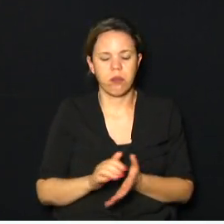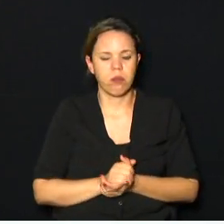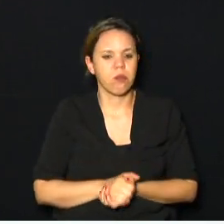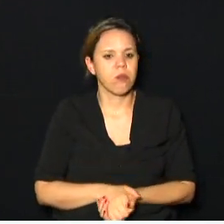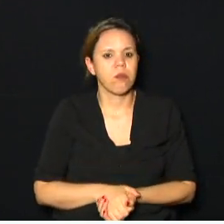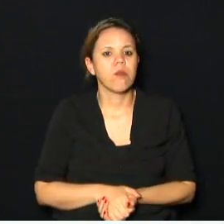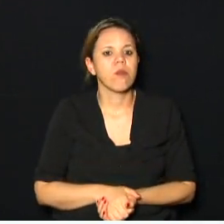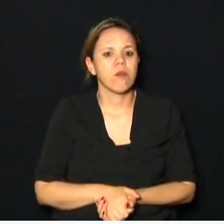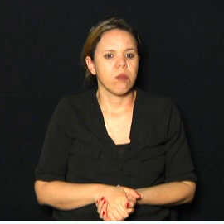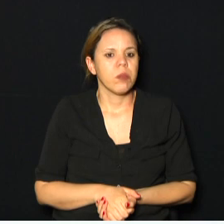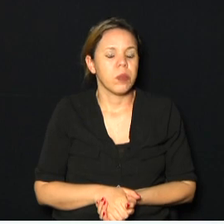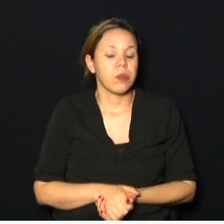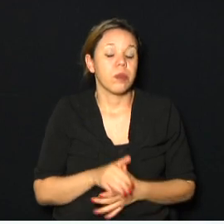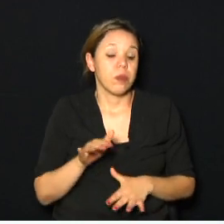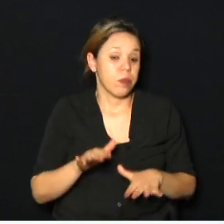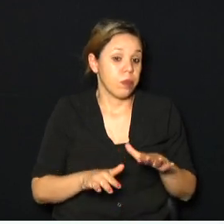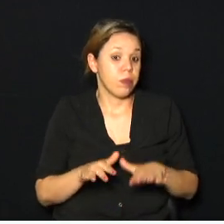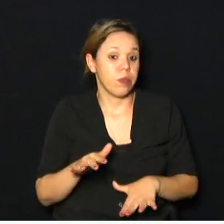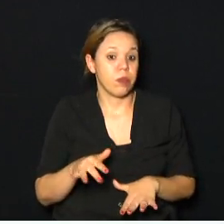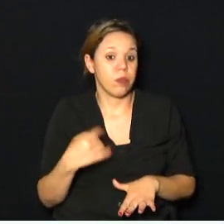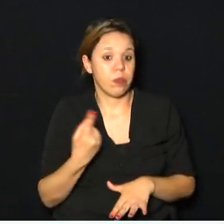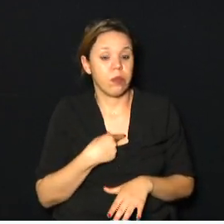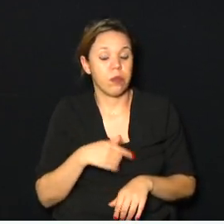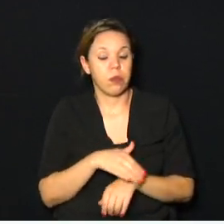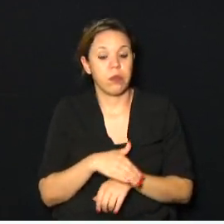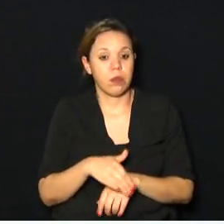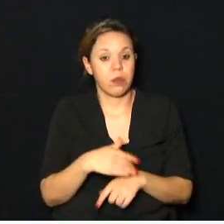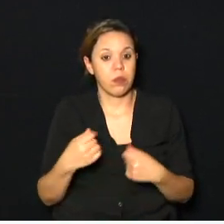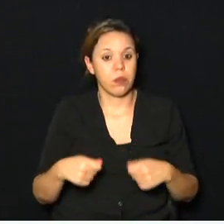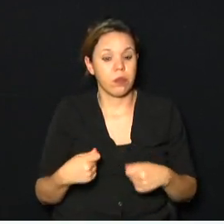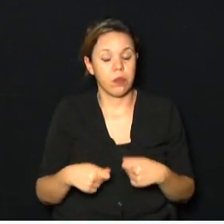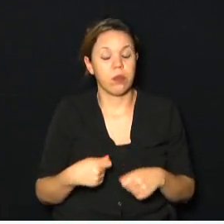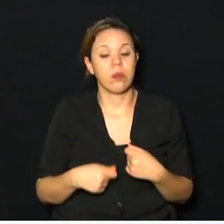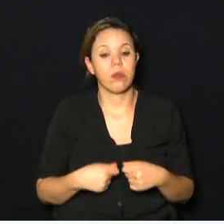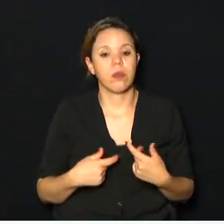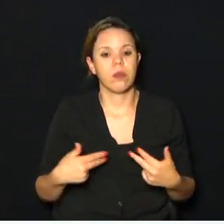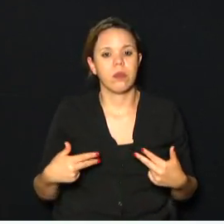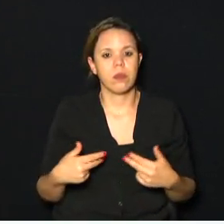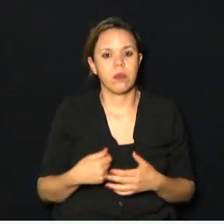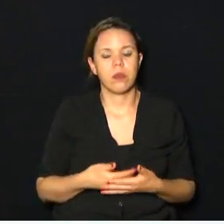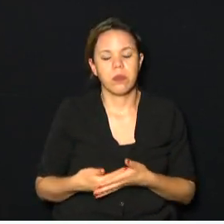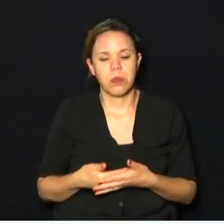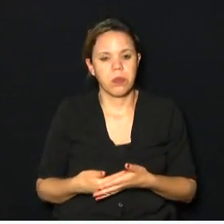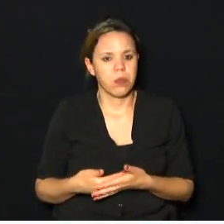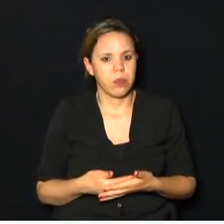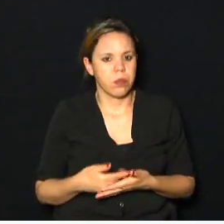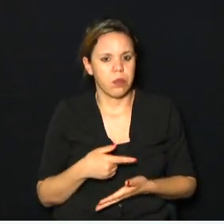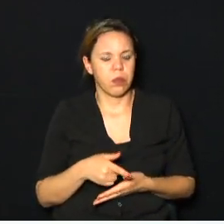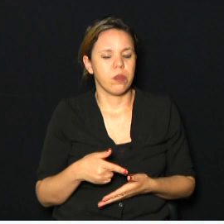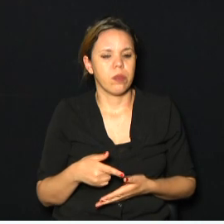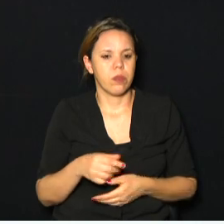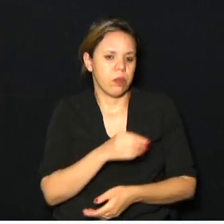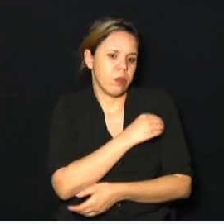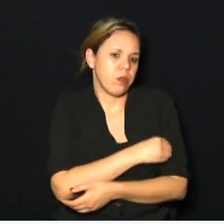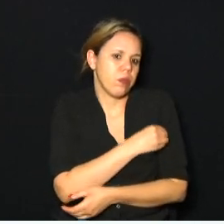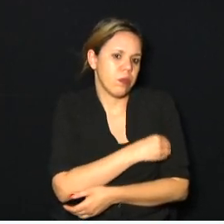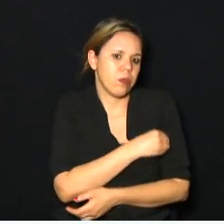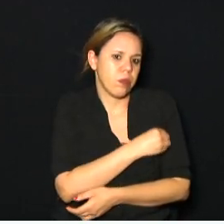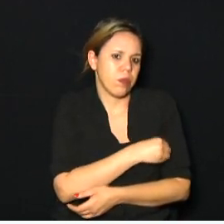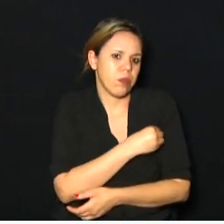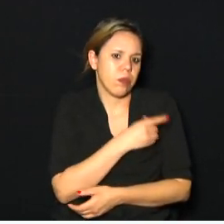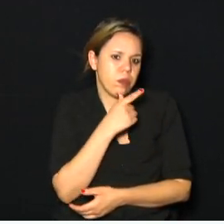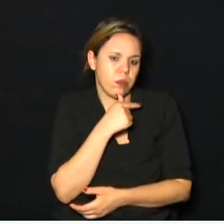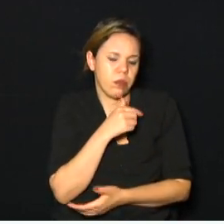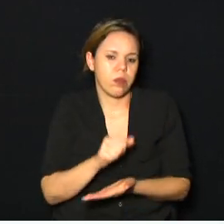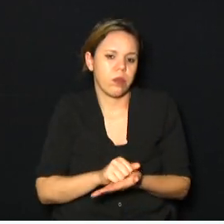mão, né? Muitas vezes a gente está na rua e precisa mexer em alguma coisa e mexer no bebê, na criança, a gente passa o álcool, mas tendo água